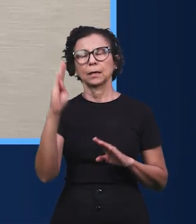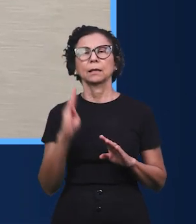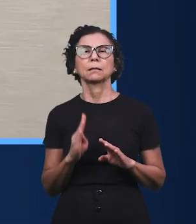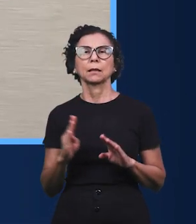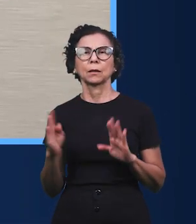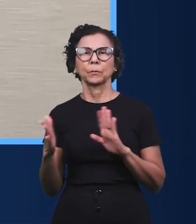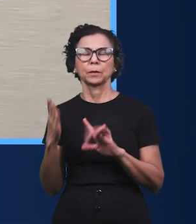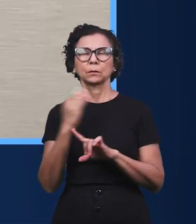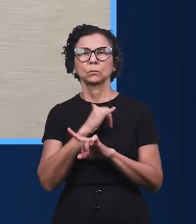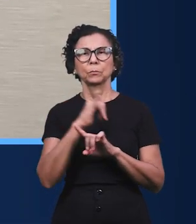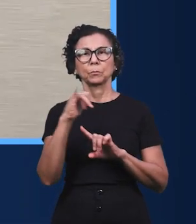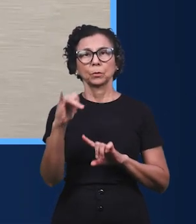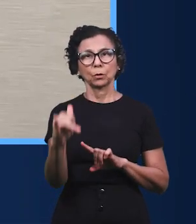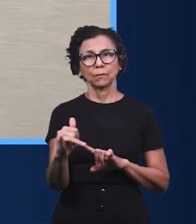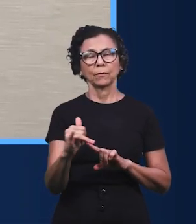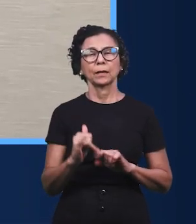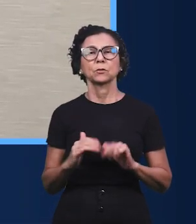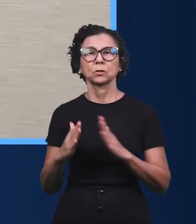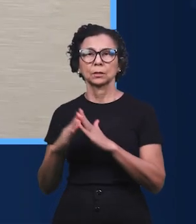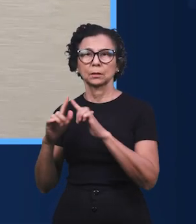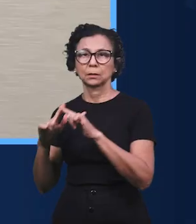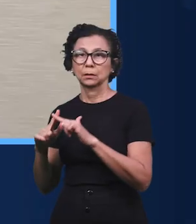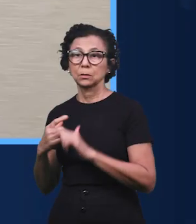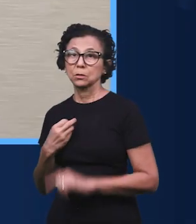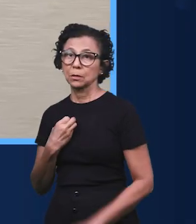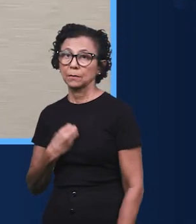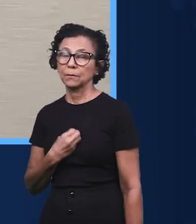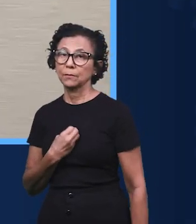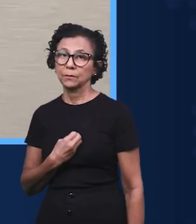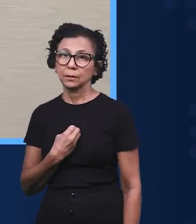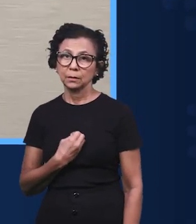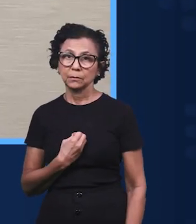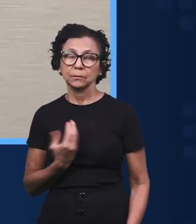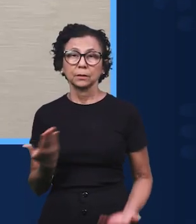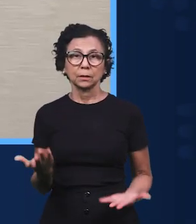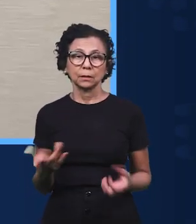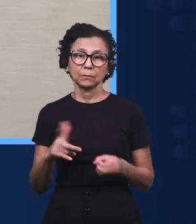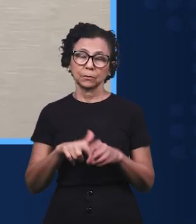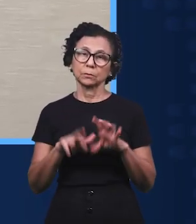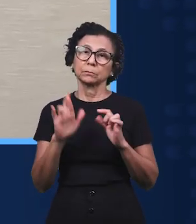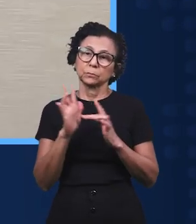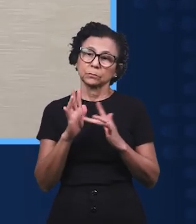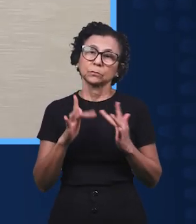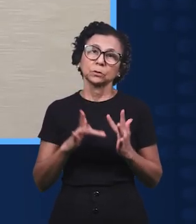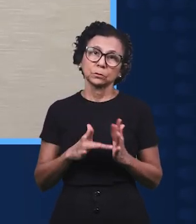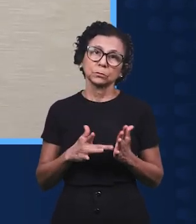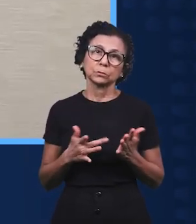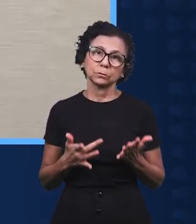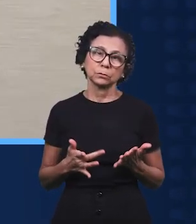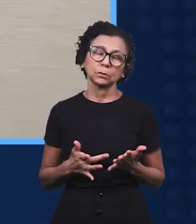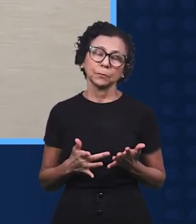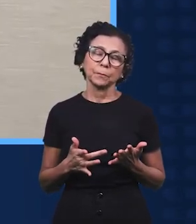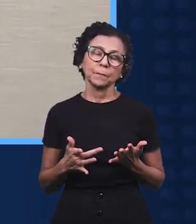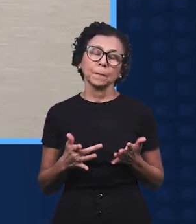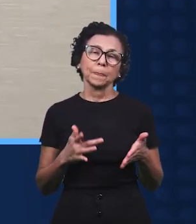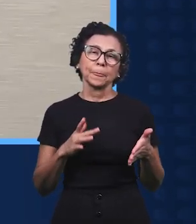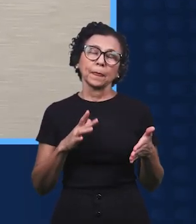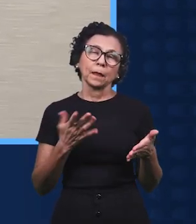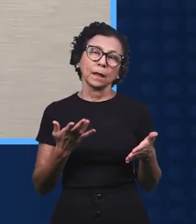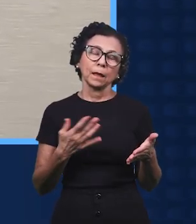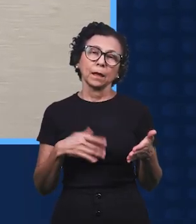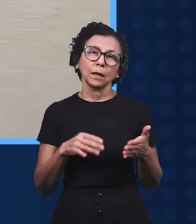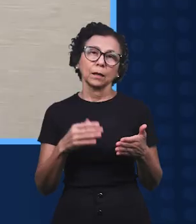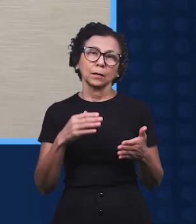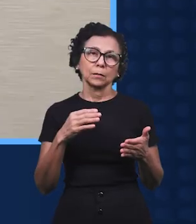ao momento profético que nós, como igreja, estamos vivendo, que é o momento da volta do Senhor Jesus. Quando nós lemos,